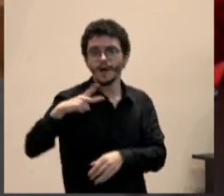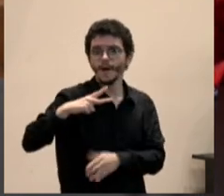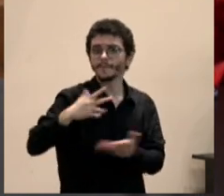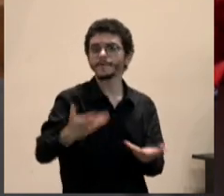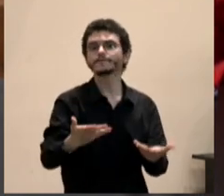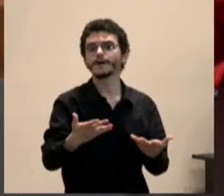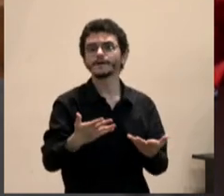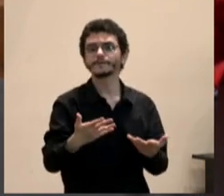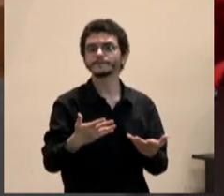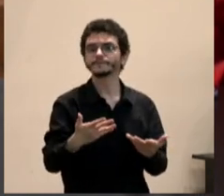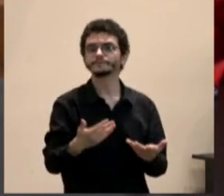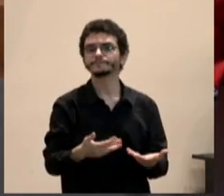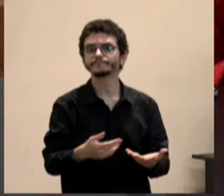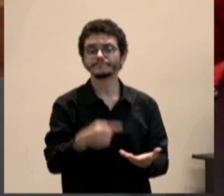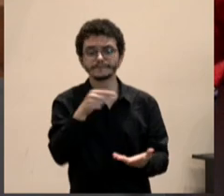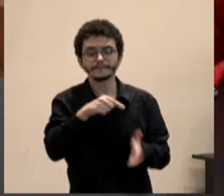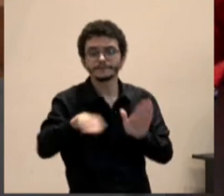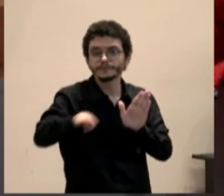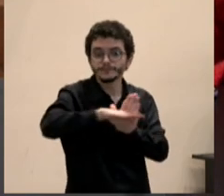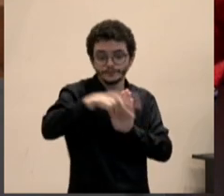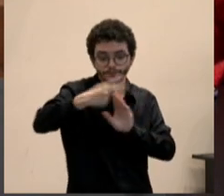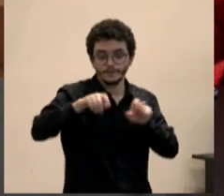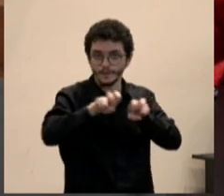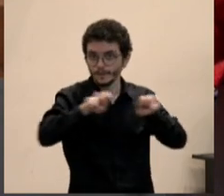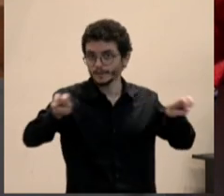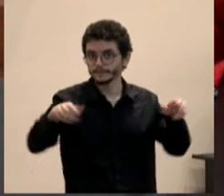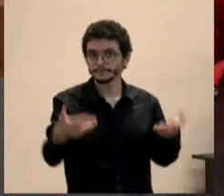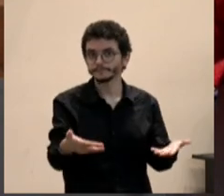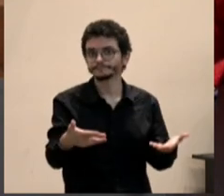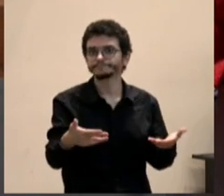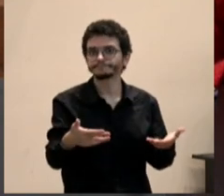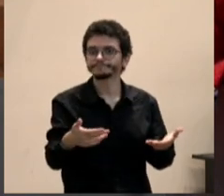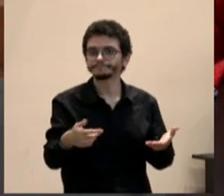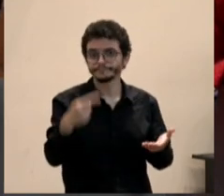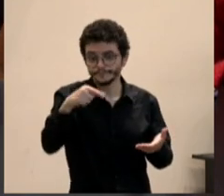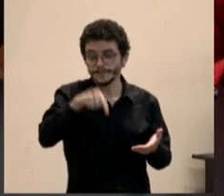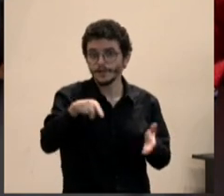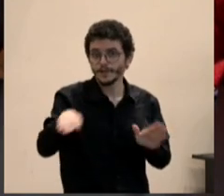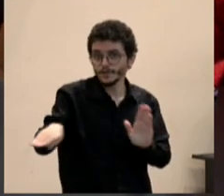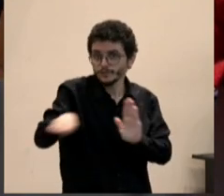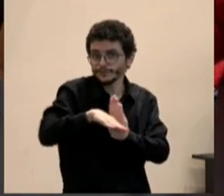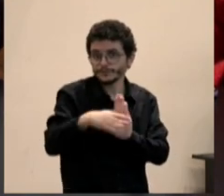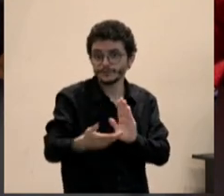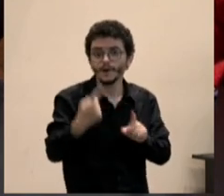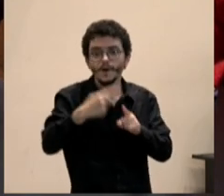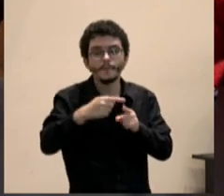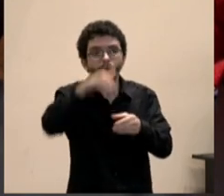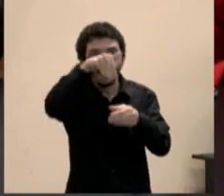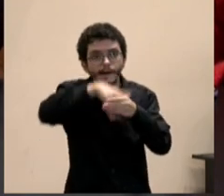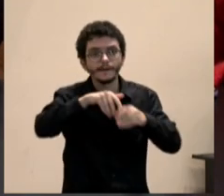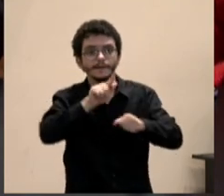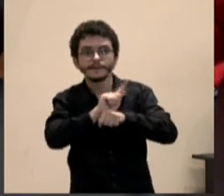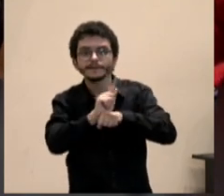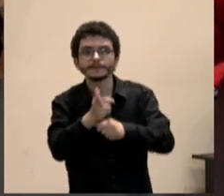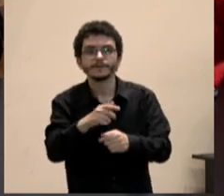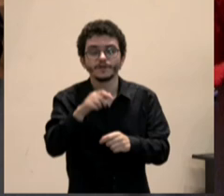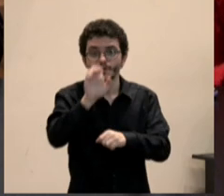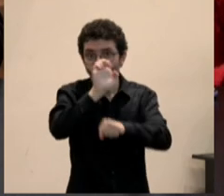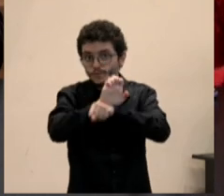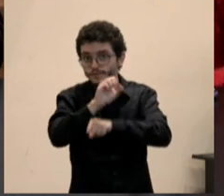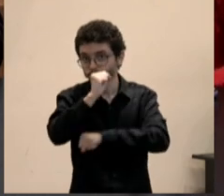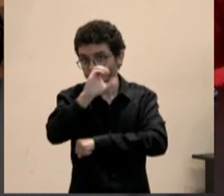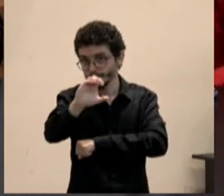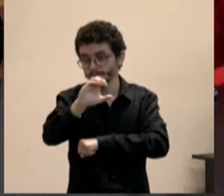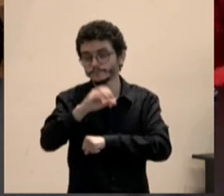privada. É isso que veio para a mesa. É isso que veio para a mesa. Porque dentro da gestão do estado de Santa